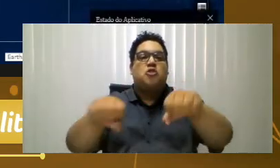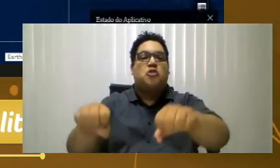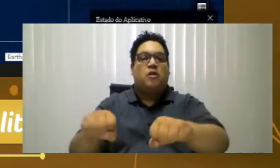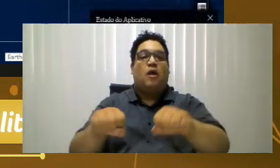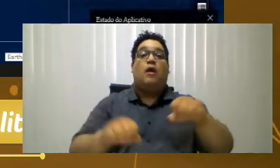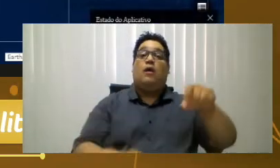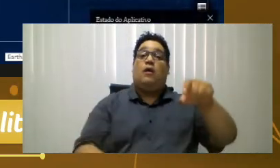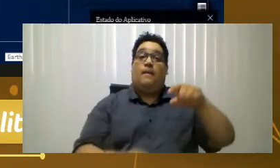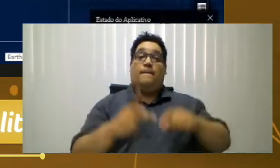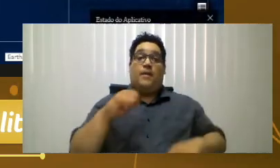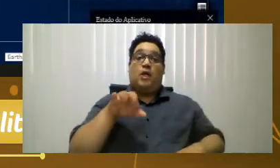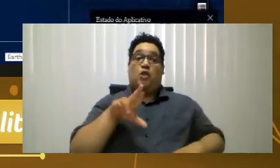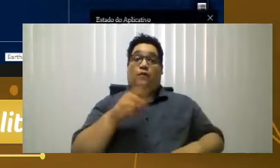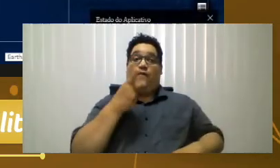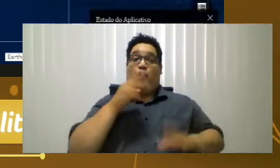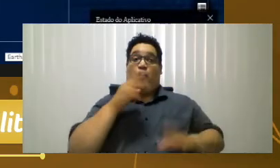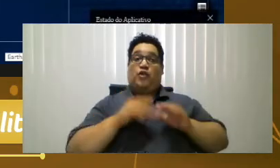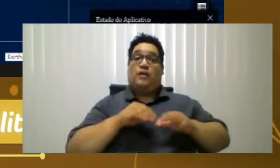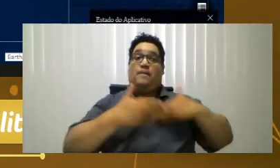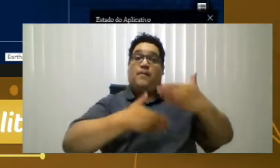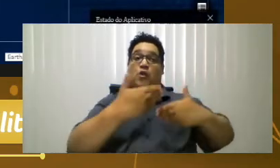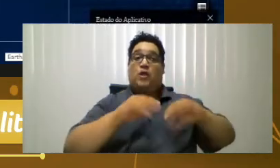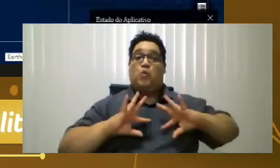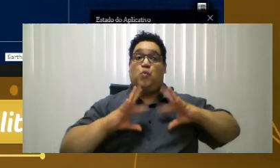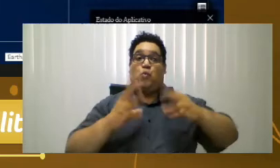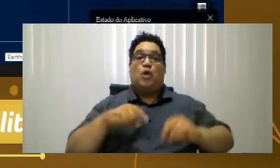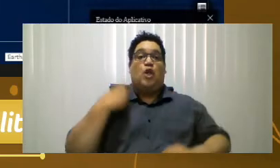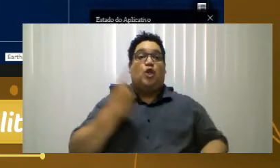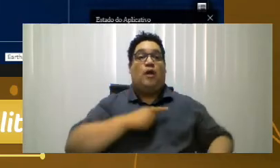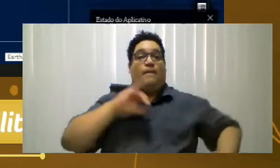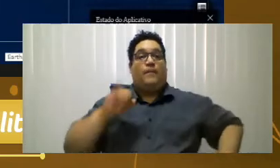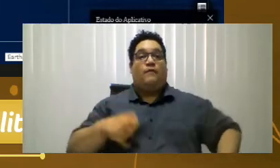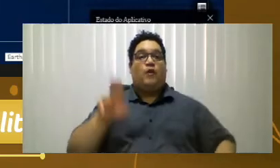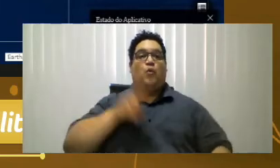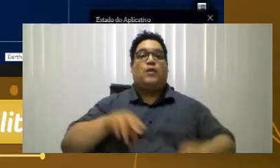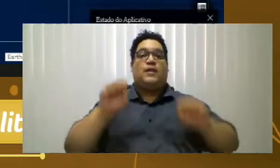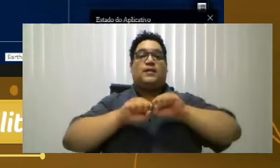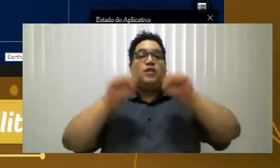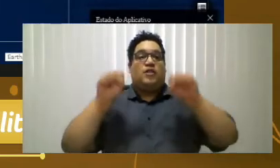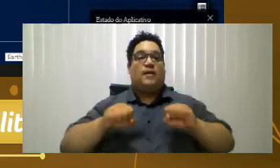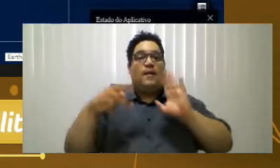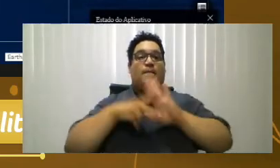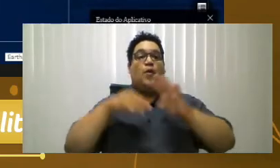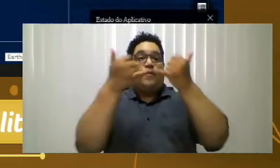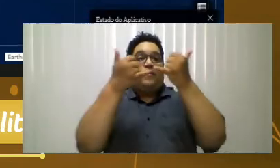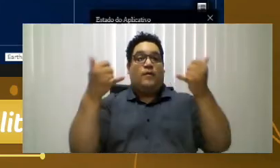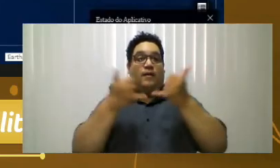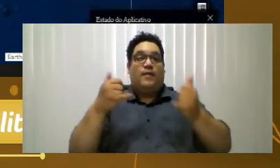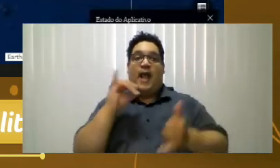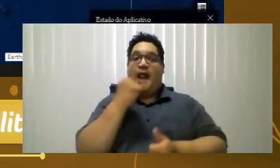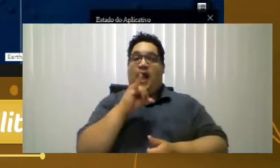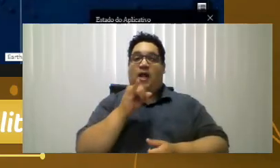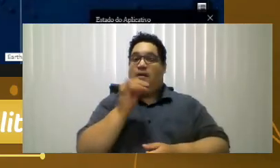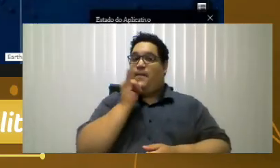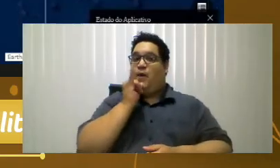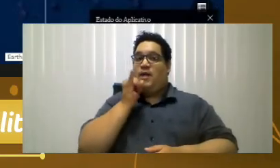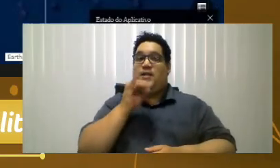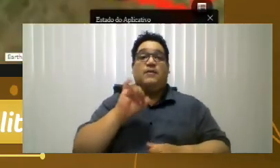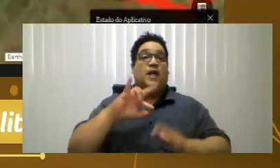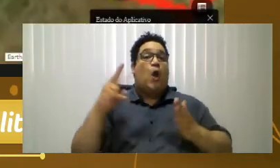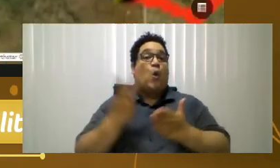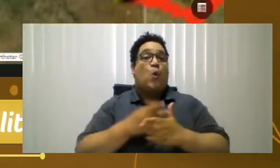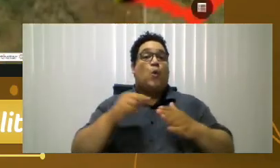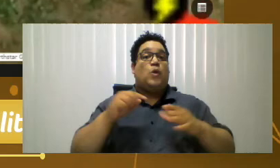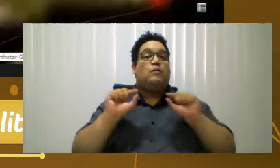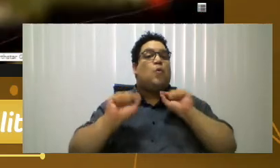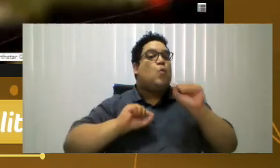que tudo tem um processo, a gente utiliza também o nosso sistema elétrico. Por exemplo, quando existe alguma ocorrência,